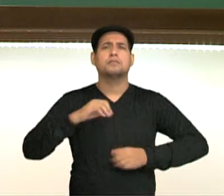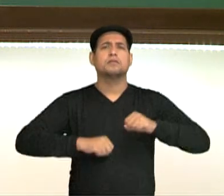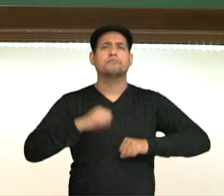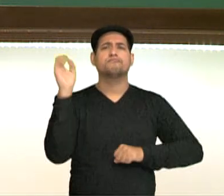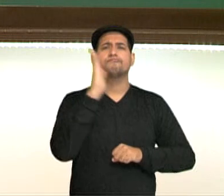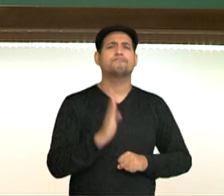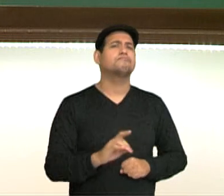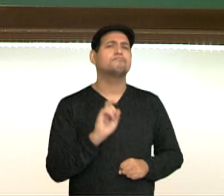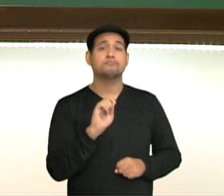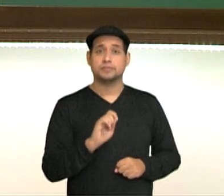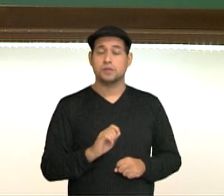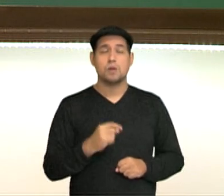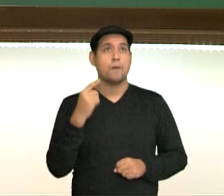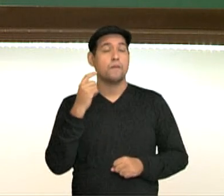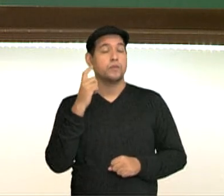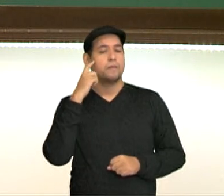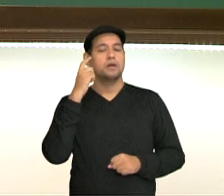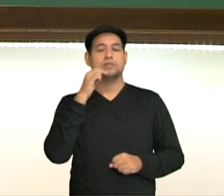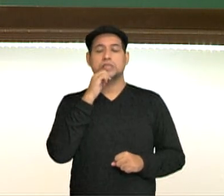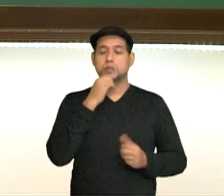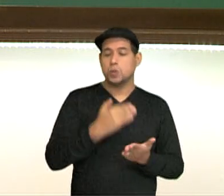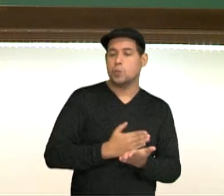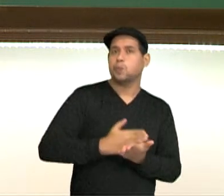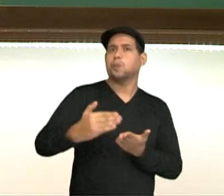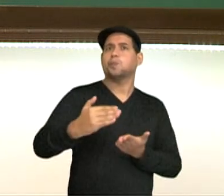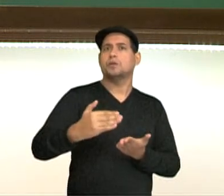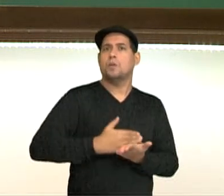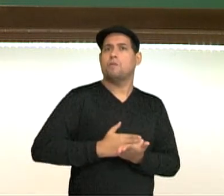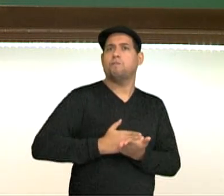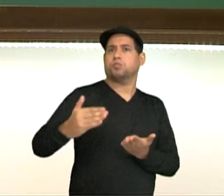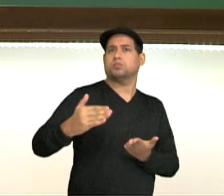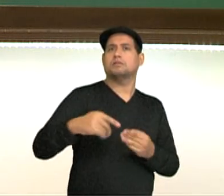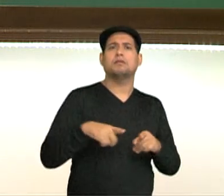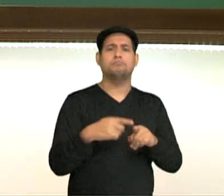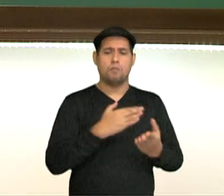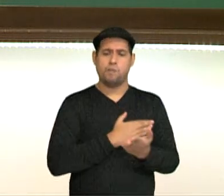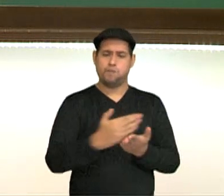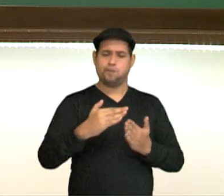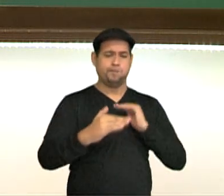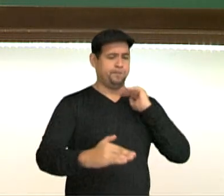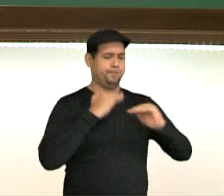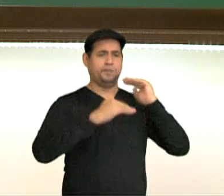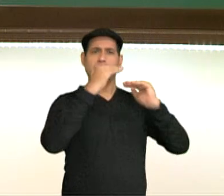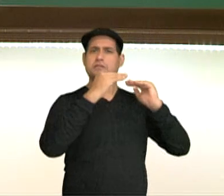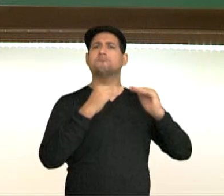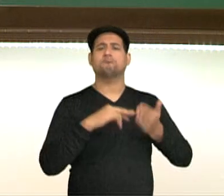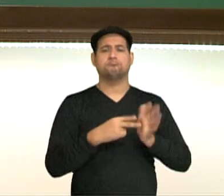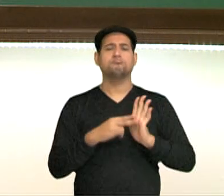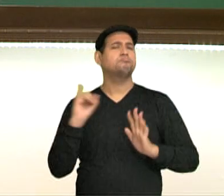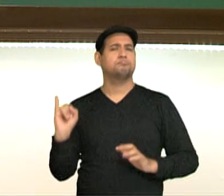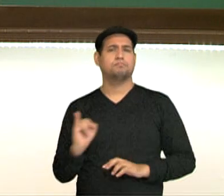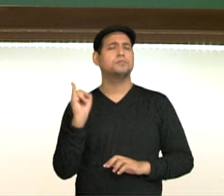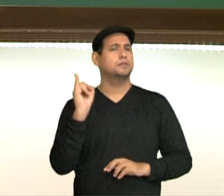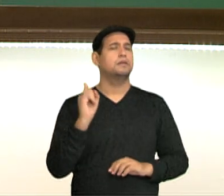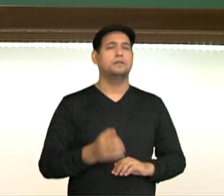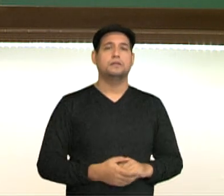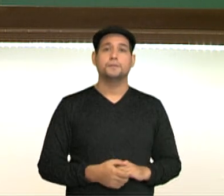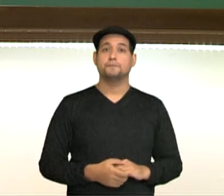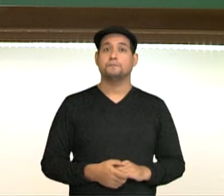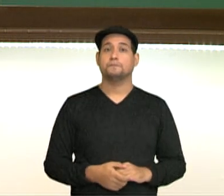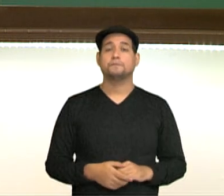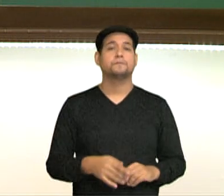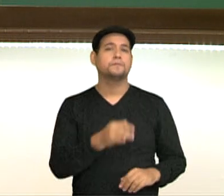Brasil? Quando eu digo o que impulsionou, ou seja, o que fez com que ela se desenvolvesse de forma significativa, né?